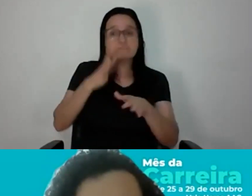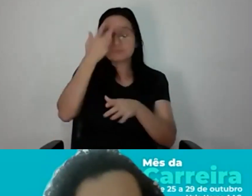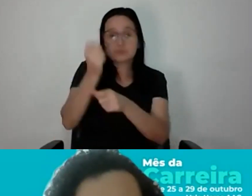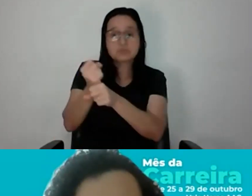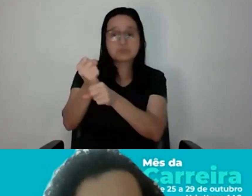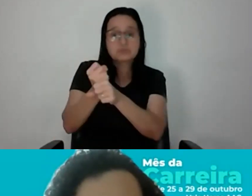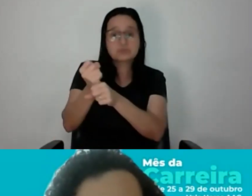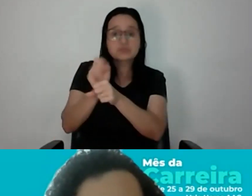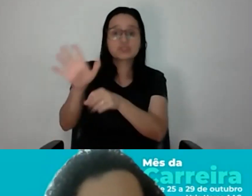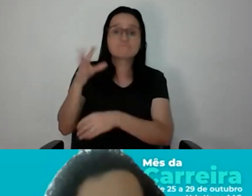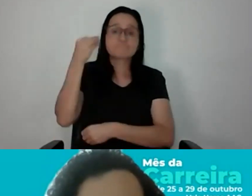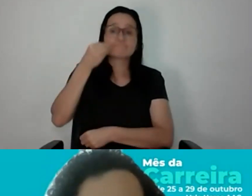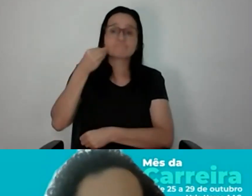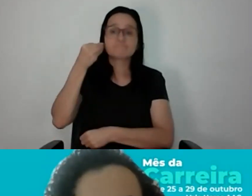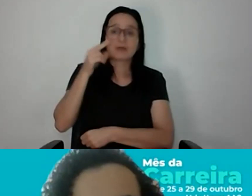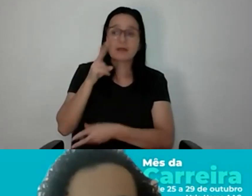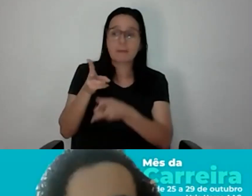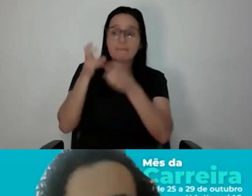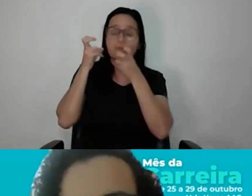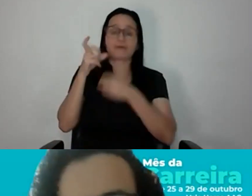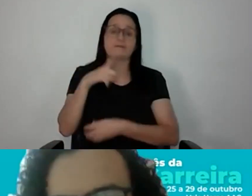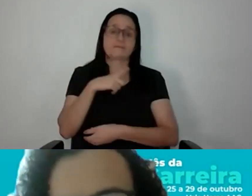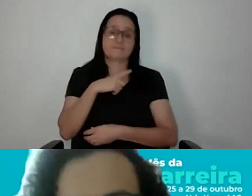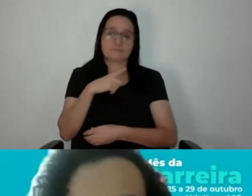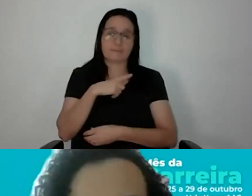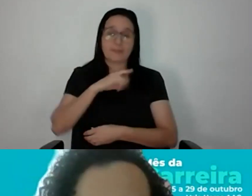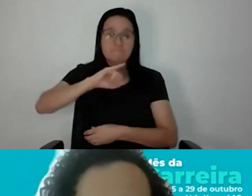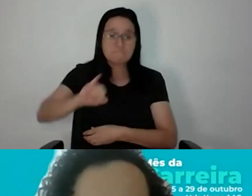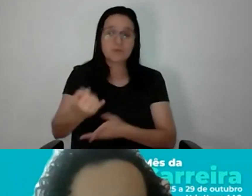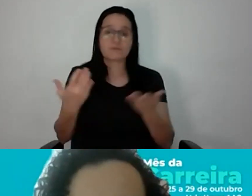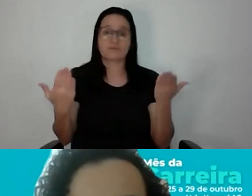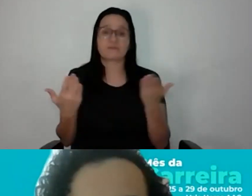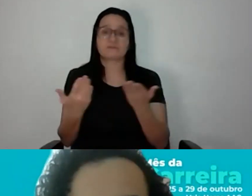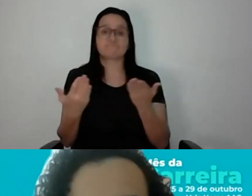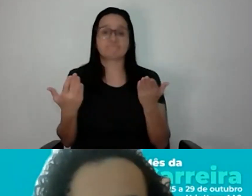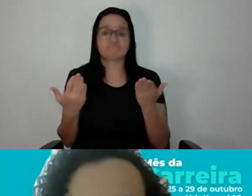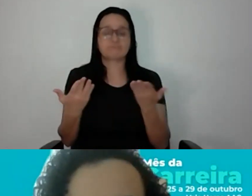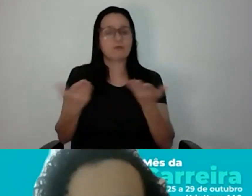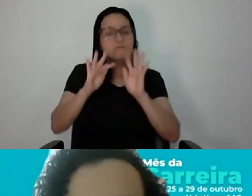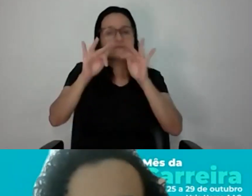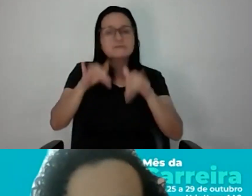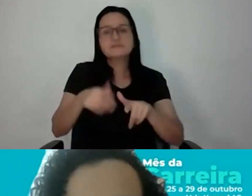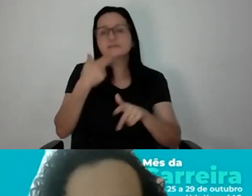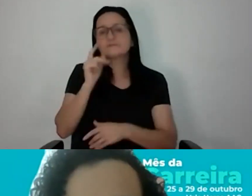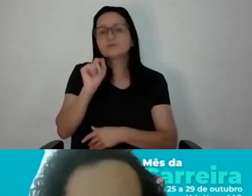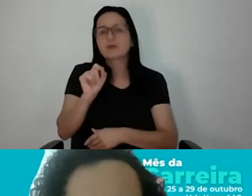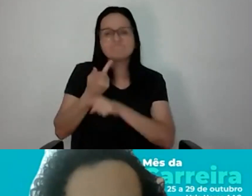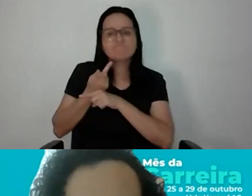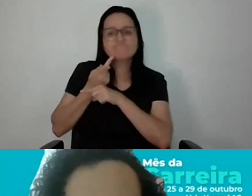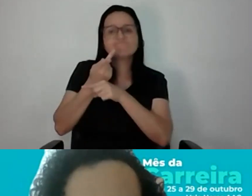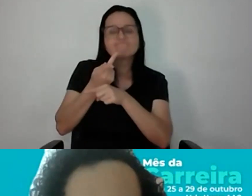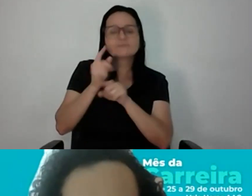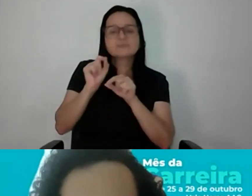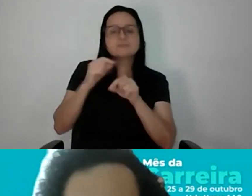estão fazendo. Então, aproveitem isso. Mas mais importante, eu acho que uma mensagem final aqui é: busquem colocar em prática